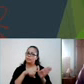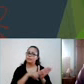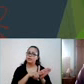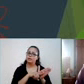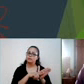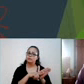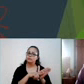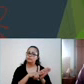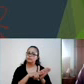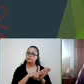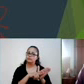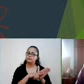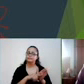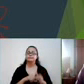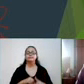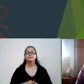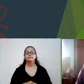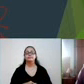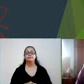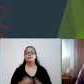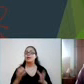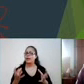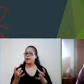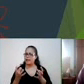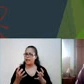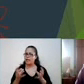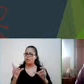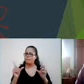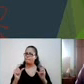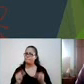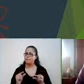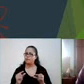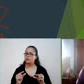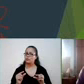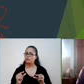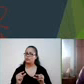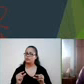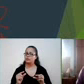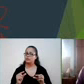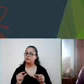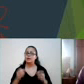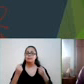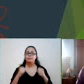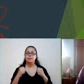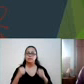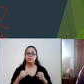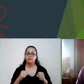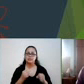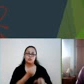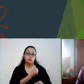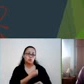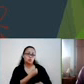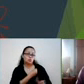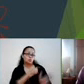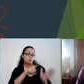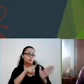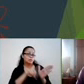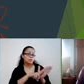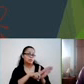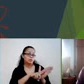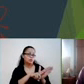menos. Como aqui é negativo, e eu quero menor, então eu sei que eu preciso dos números